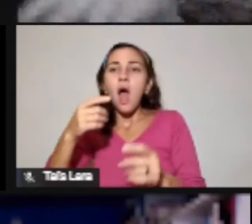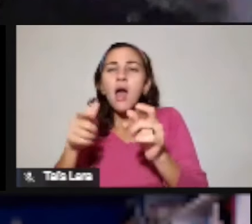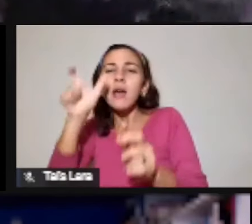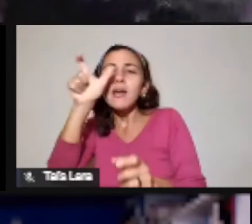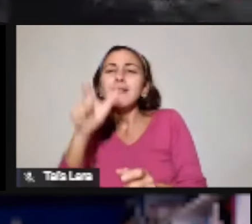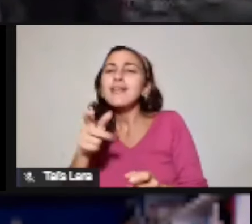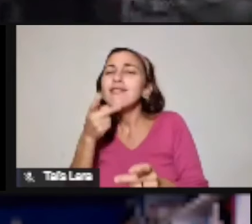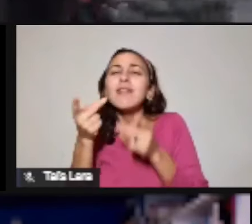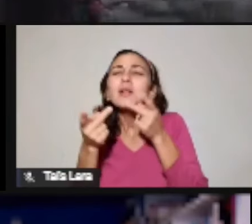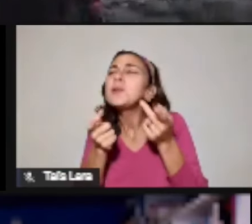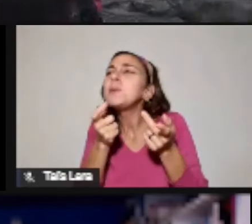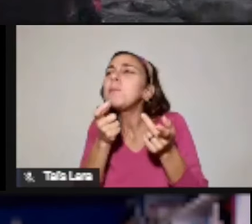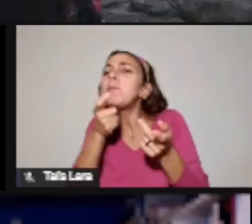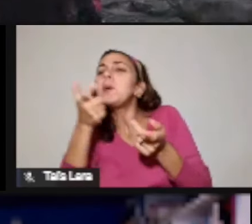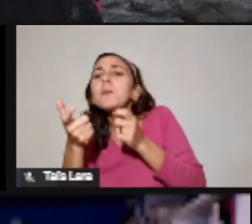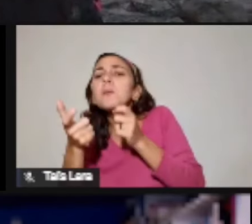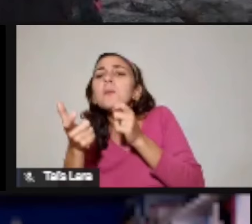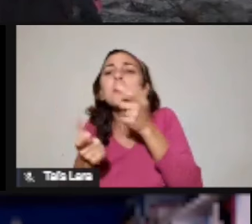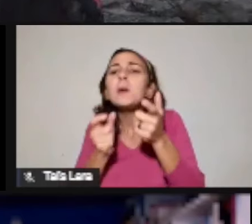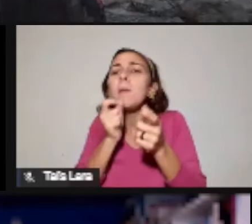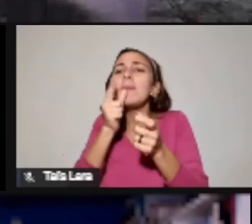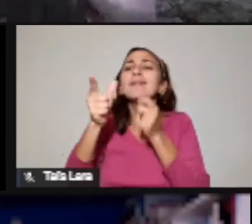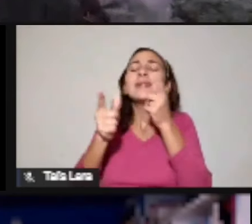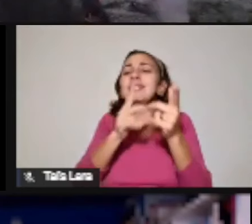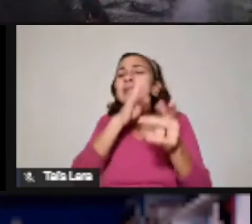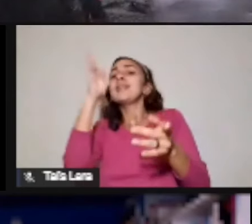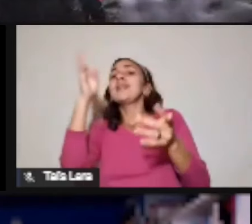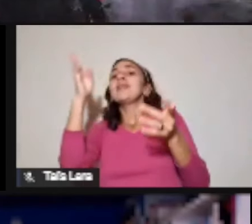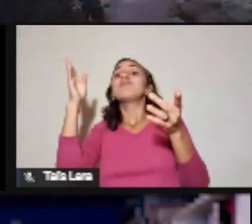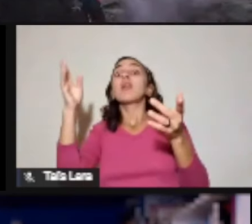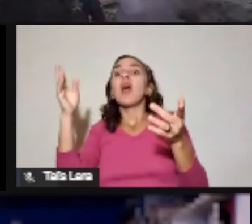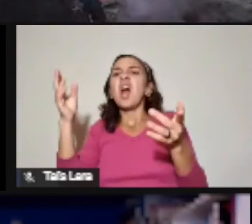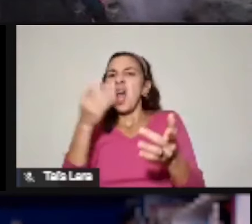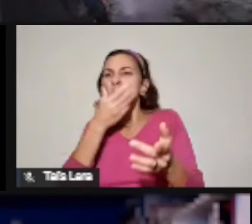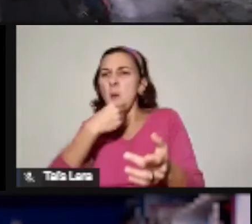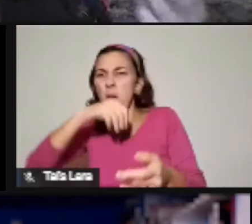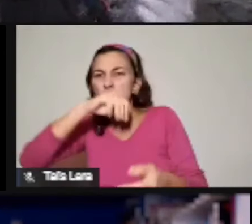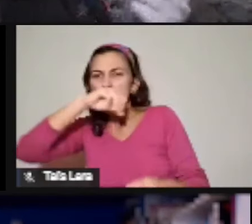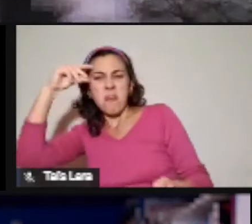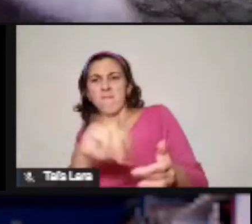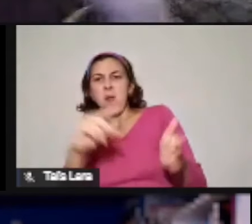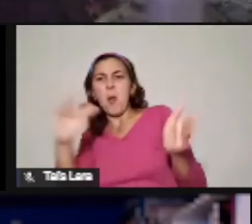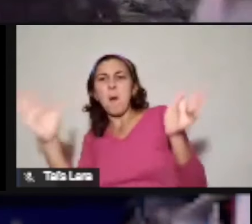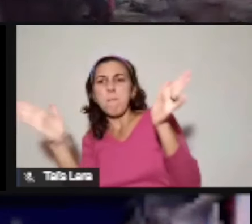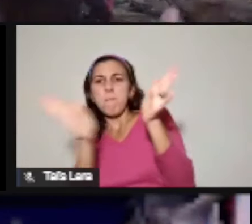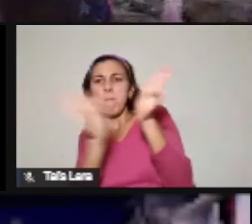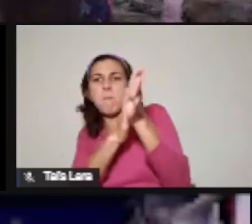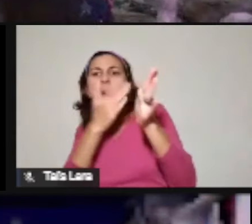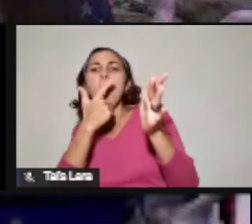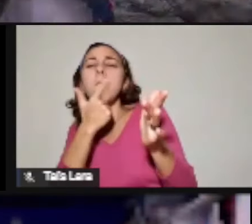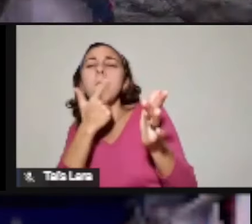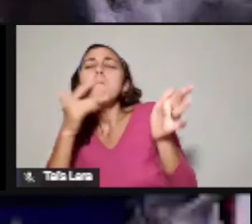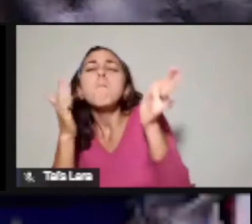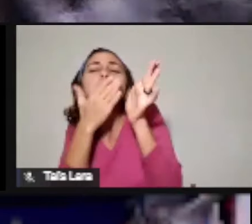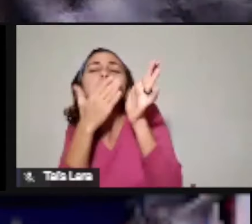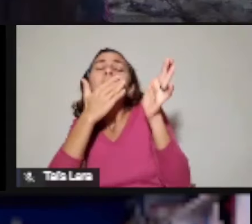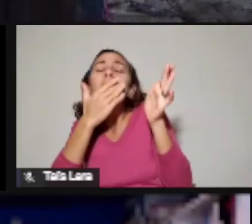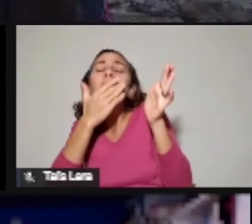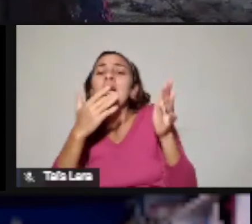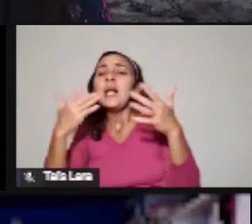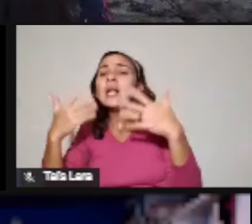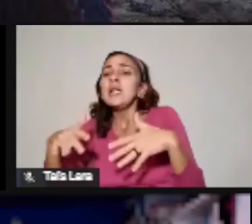ou escapou um palavrão que acontece... Então, se você percebe que a violência está acontecendo, nós, como cidadãos e cidadãs, temos